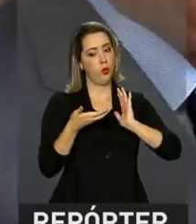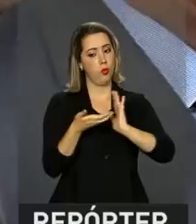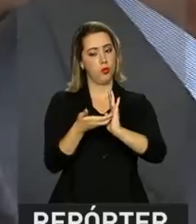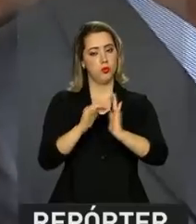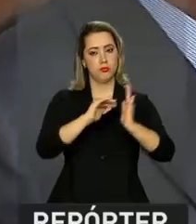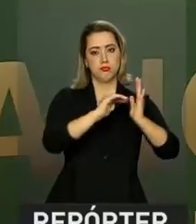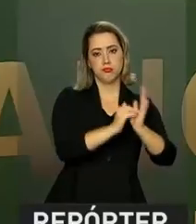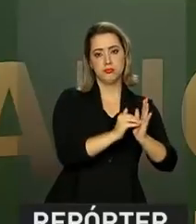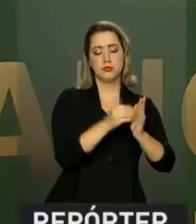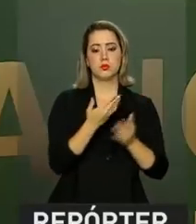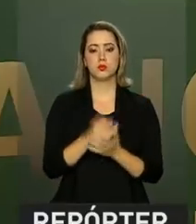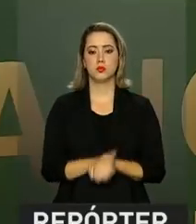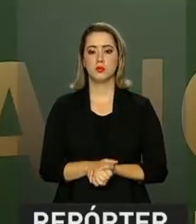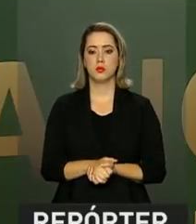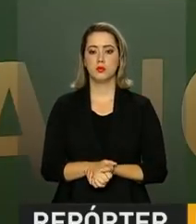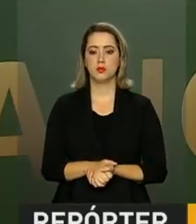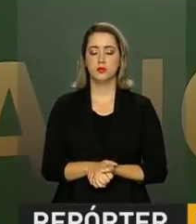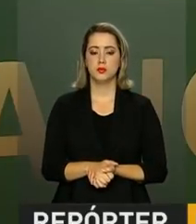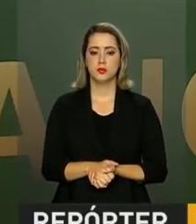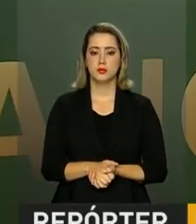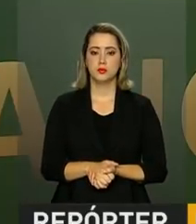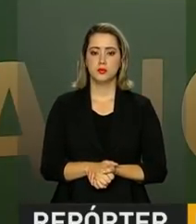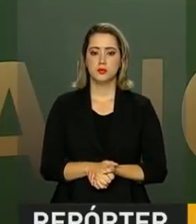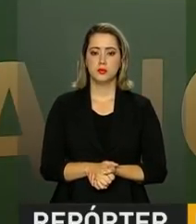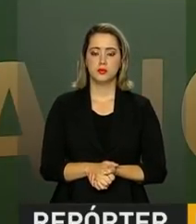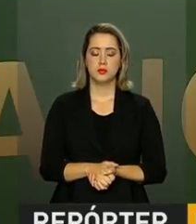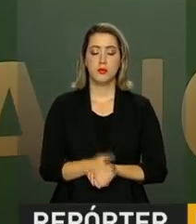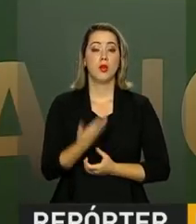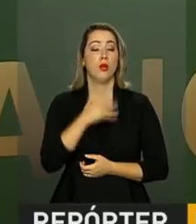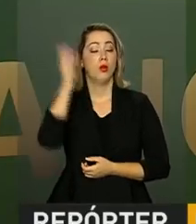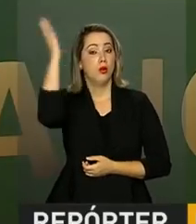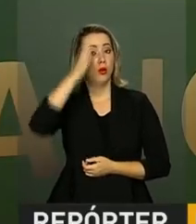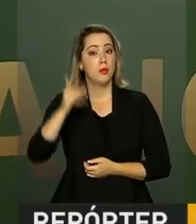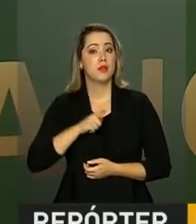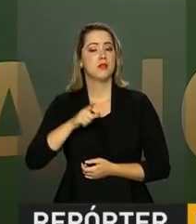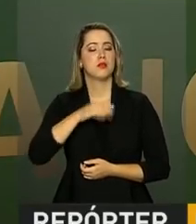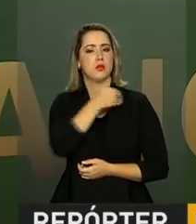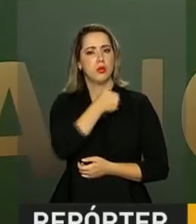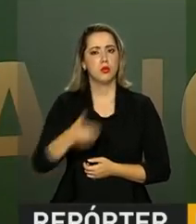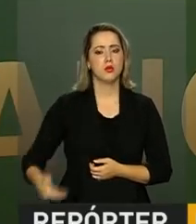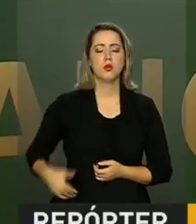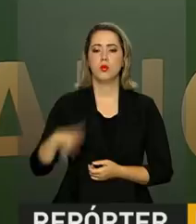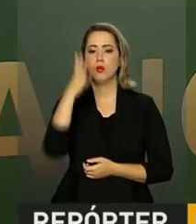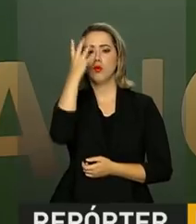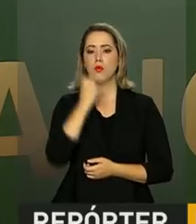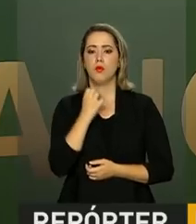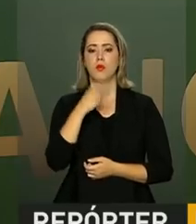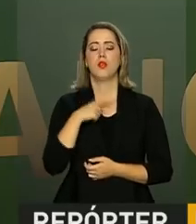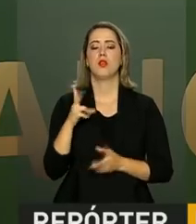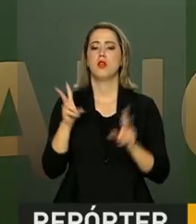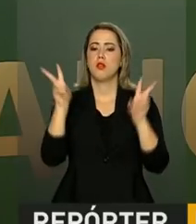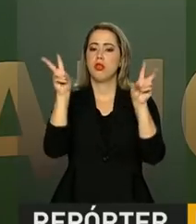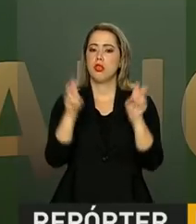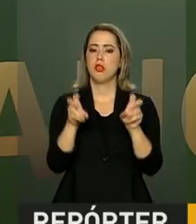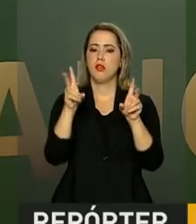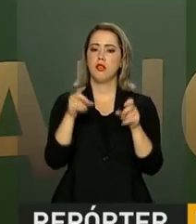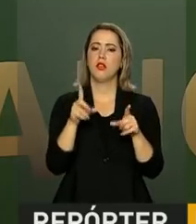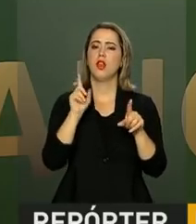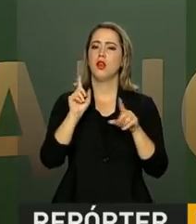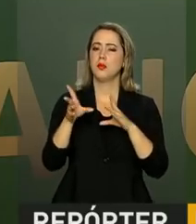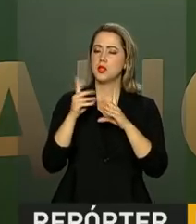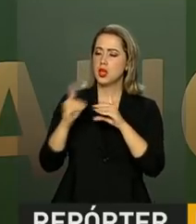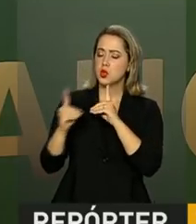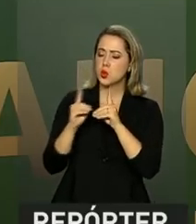do Senado. O Brasil é um país que tem um governo sério, um governo que enfrenta temas que parecem ser